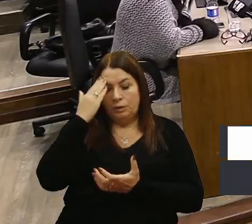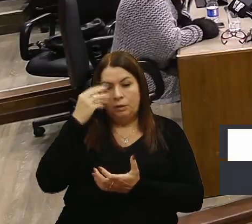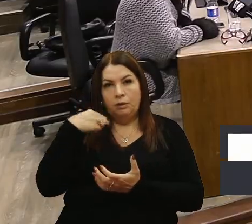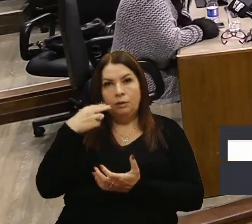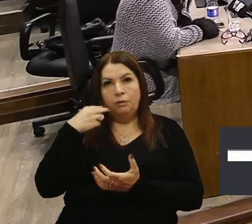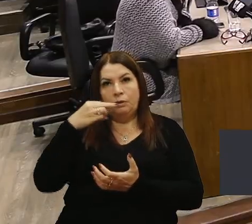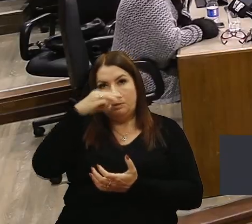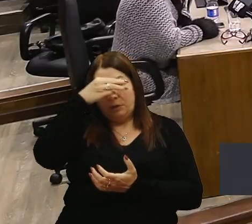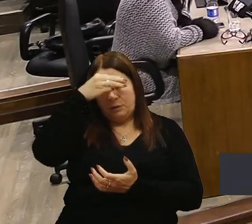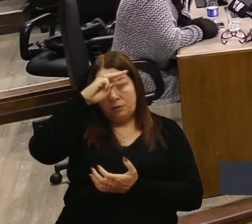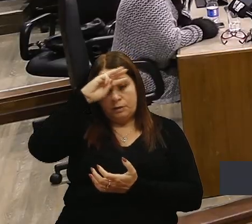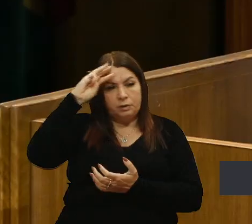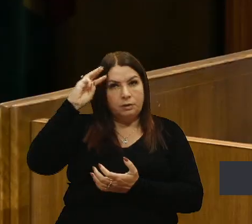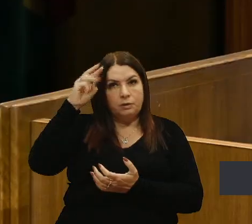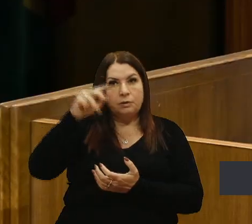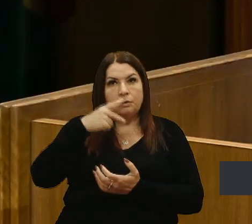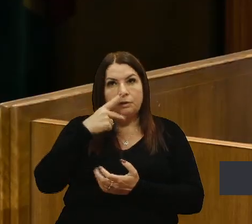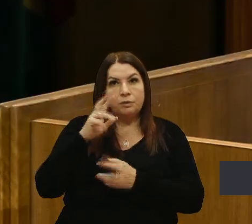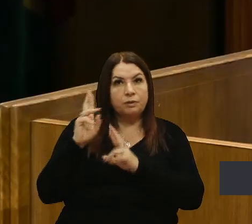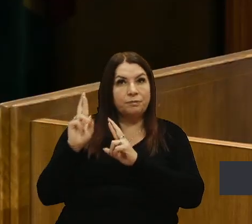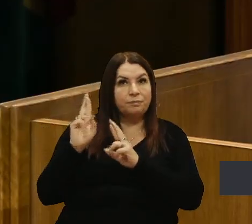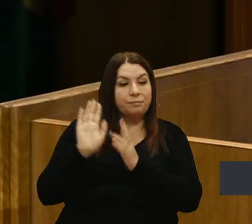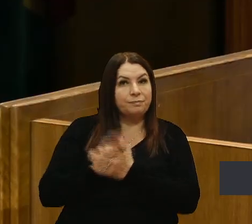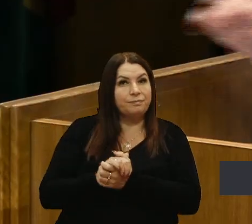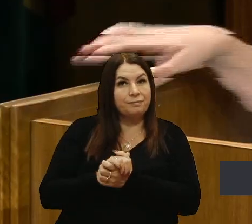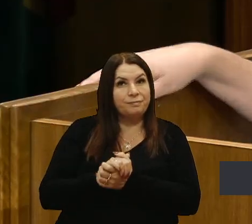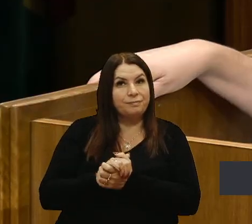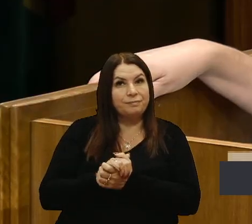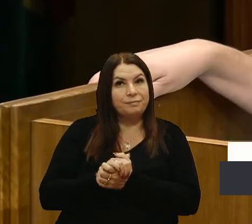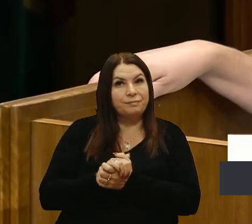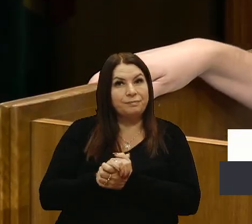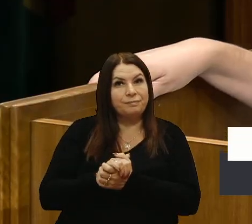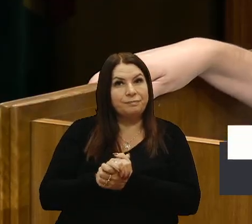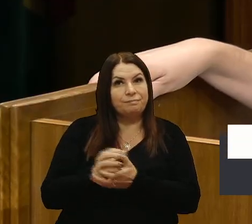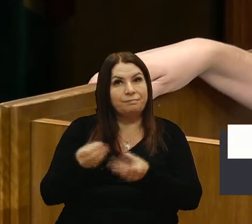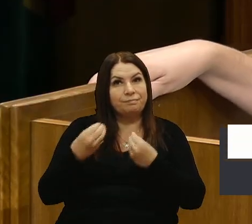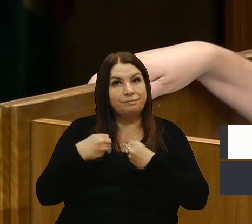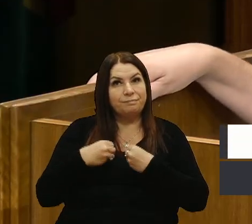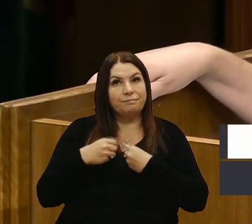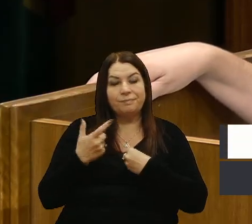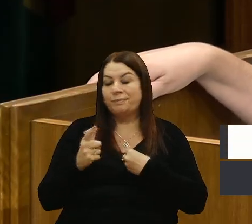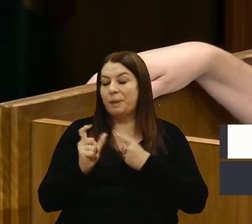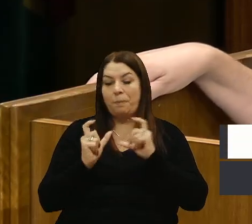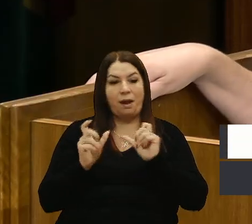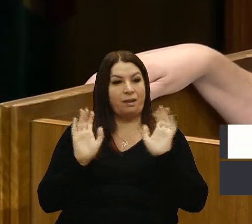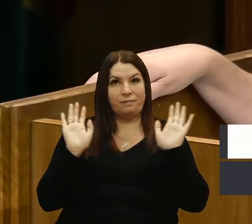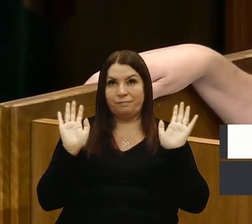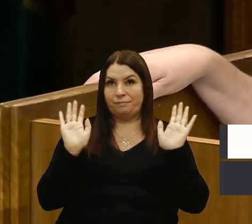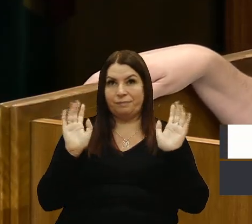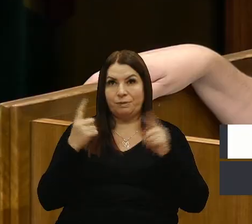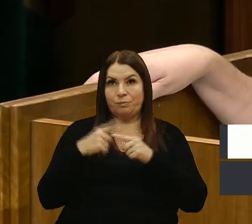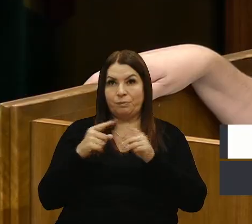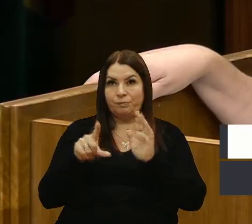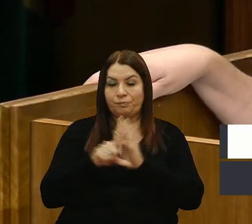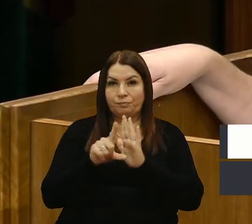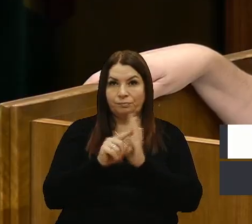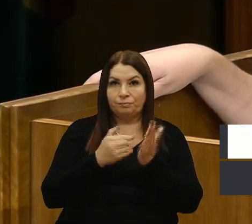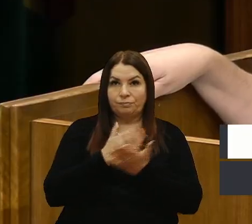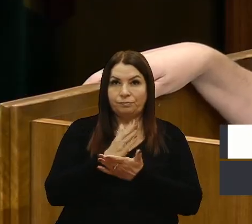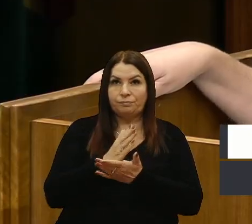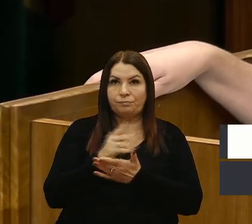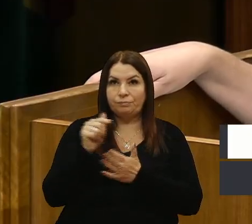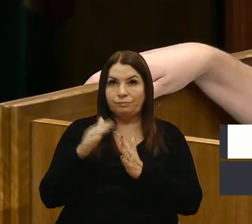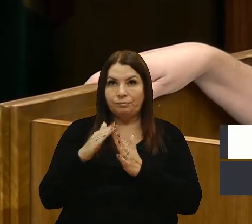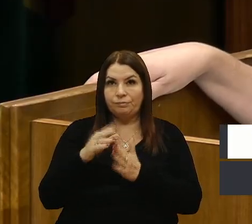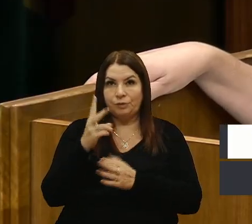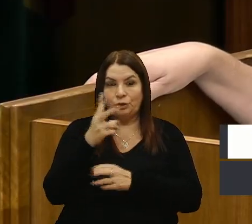vereador Juliano. A sua esperança me deixa sem palavras, porque uma legislação aprovada nesta